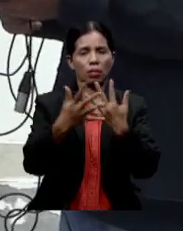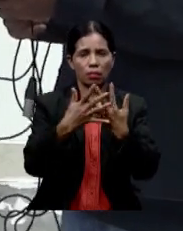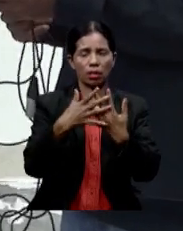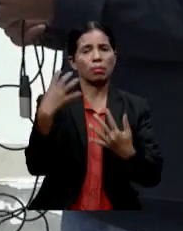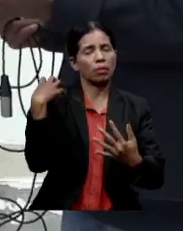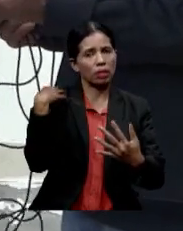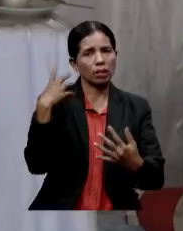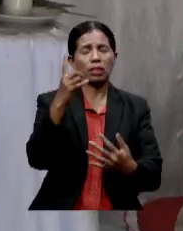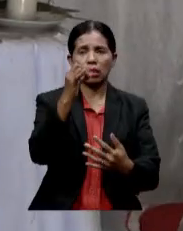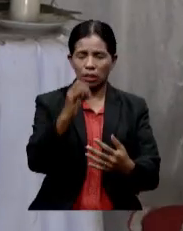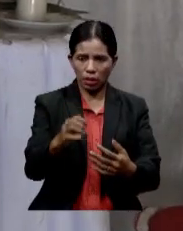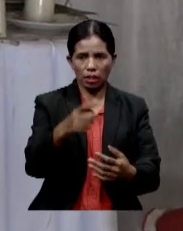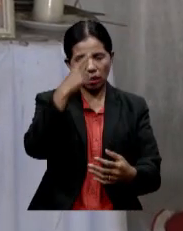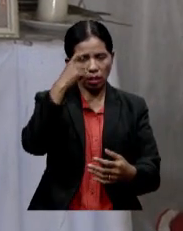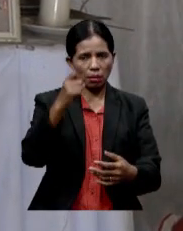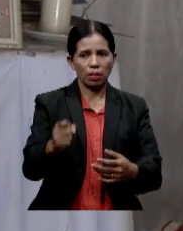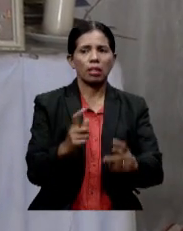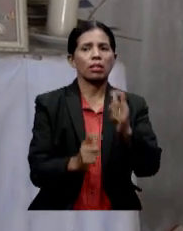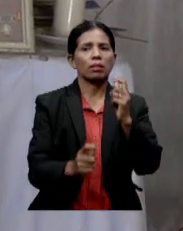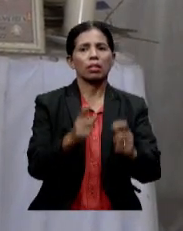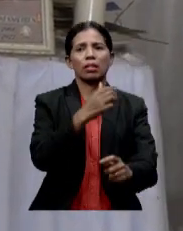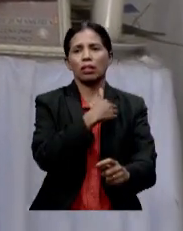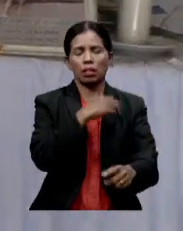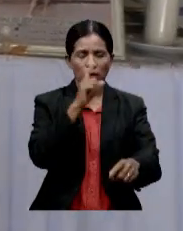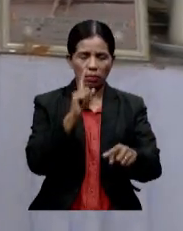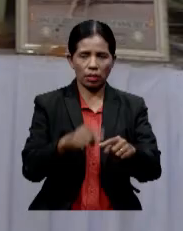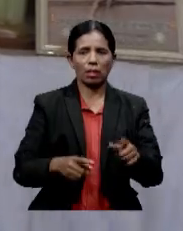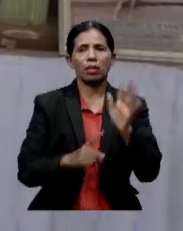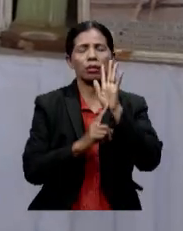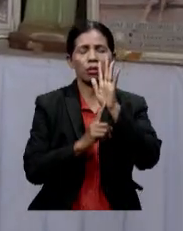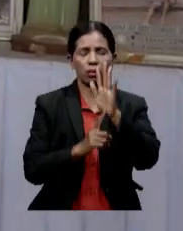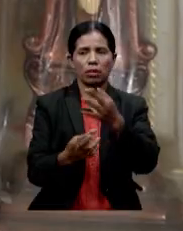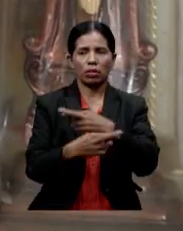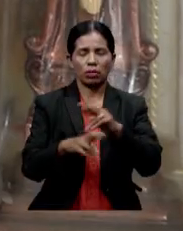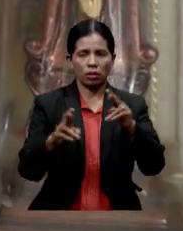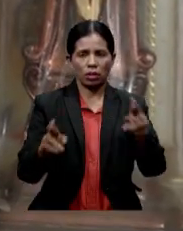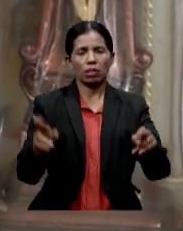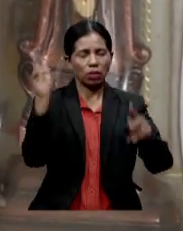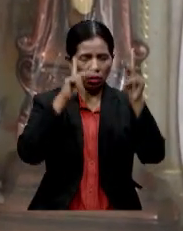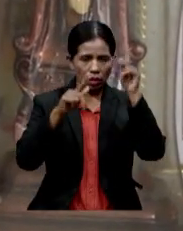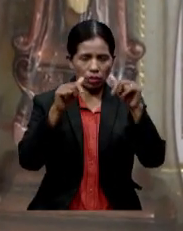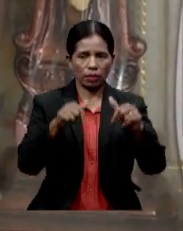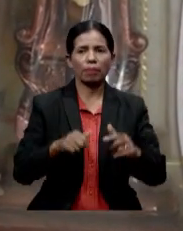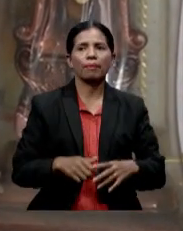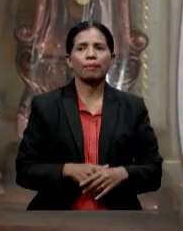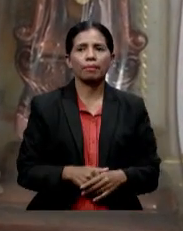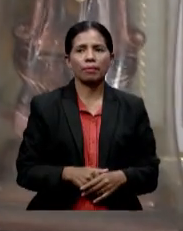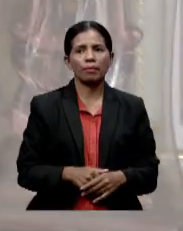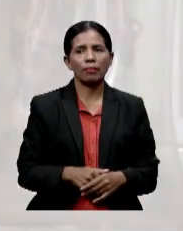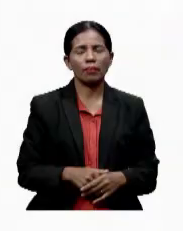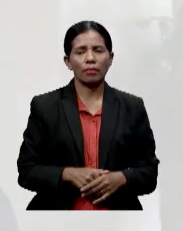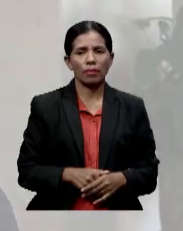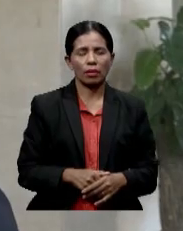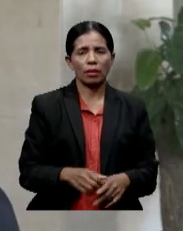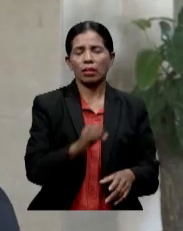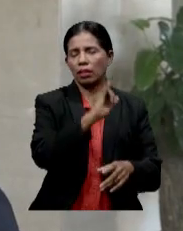colidili, também né, Tribunal Recurso será o bele anúncia resultado ligação o caso né. Agora se ele investigação vai ter que subir a outra